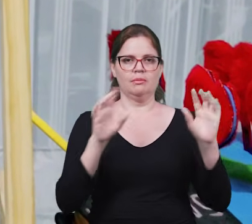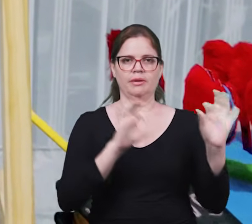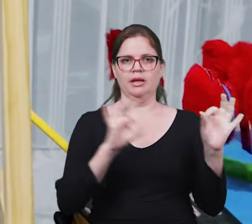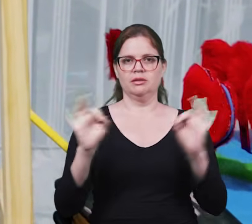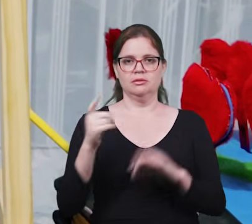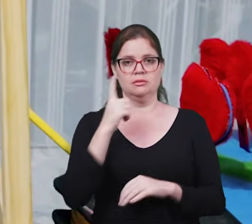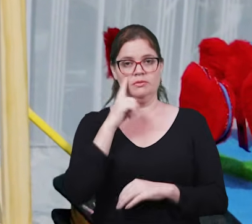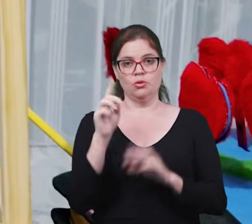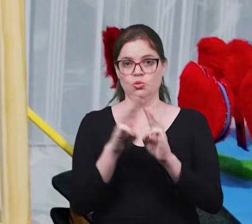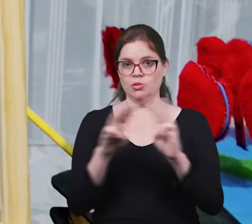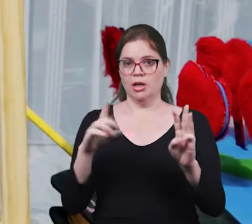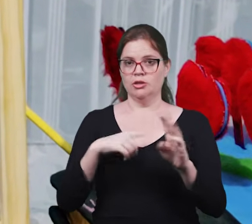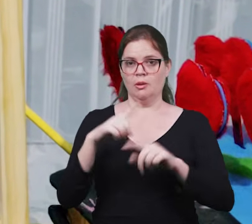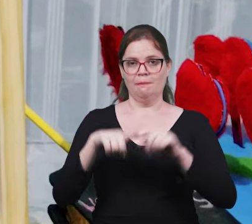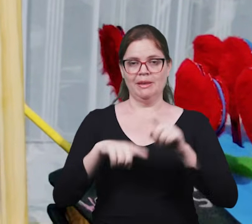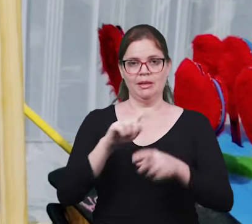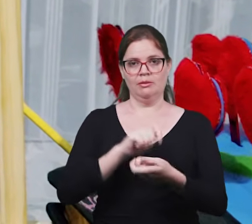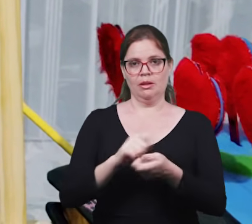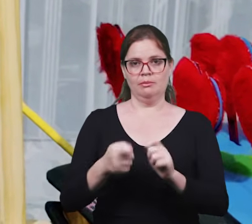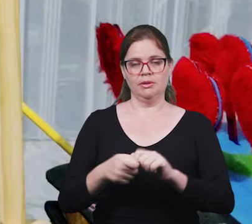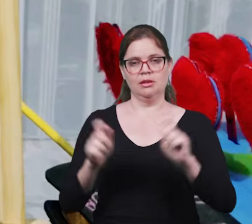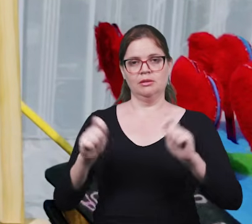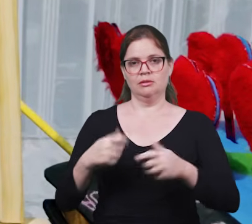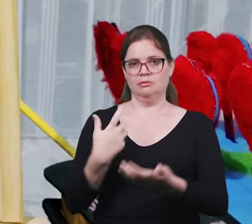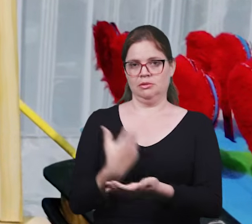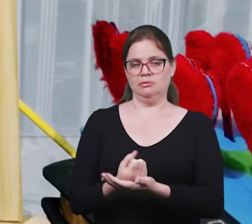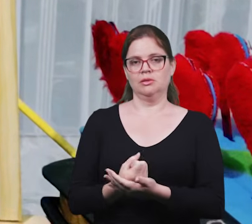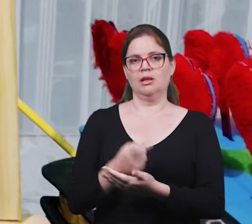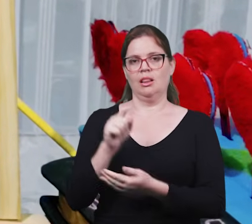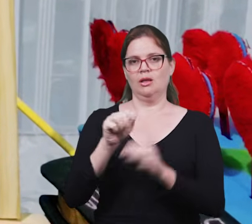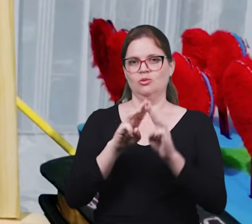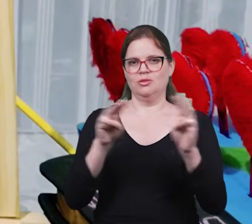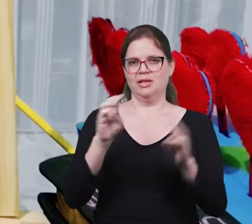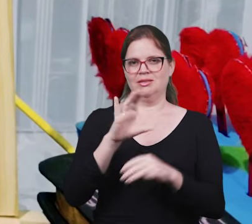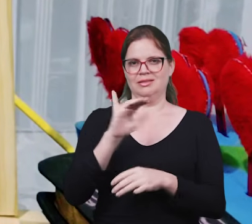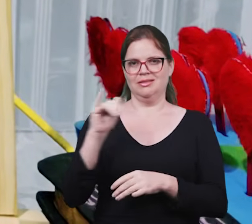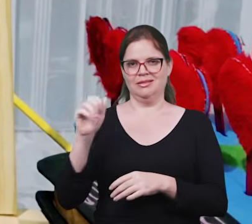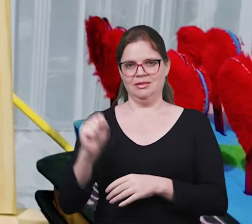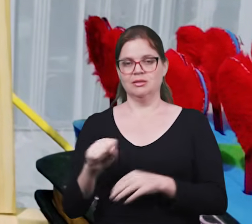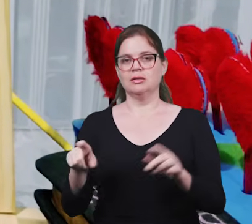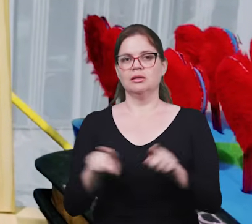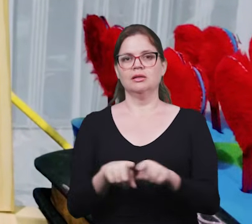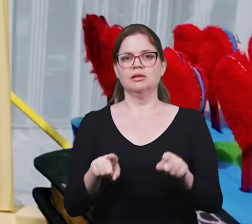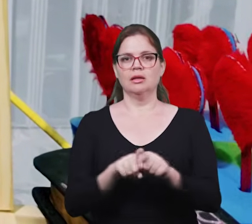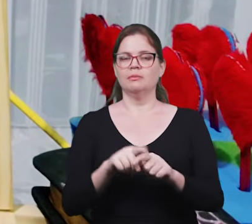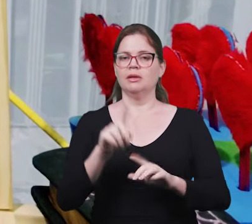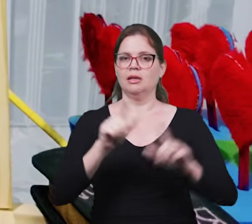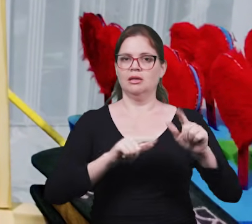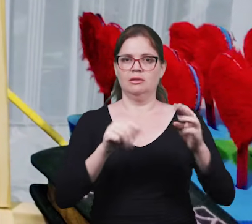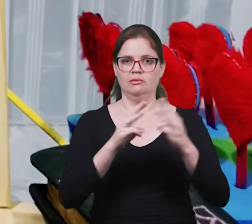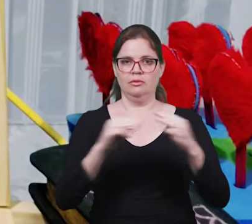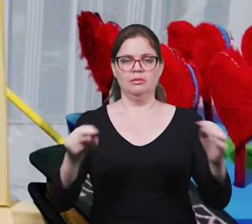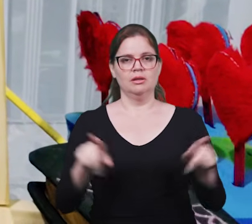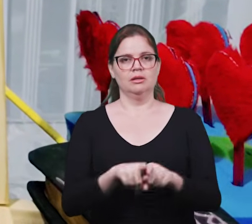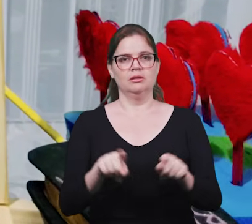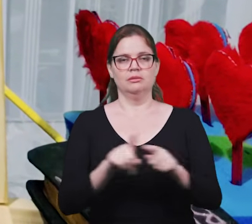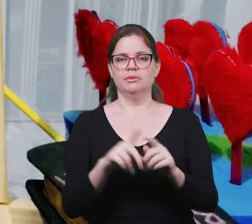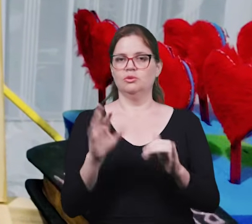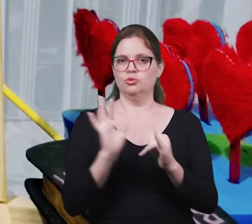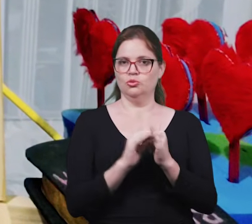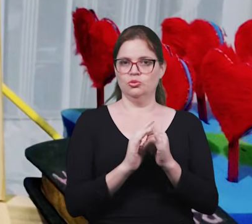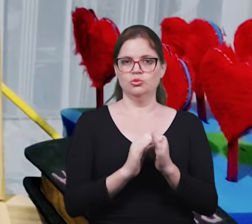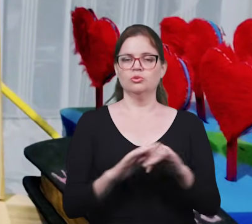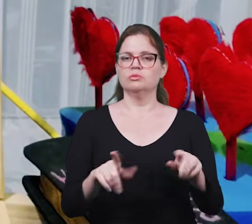Tanto os recursos no site, né, que fica lá no ICMCias, na parte de acessibilidade, como é transmitido pela TV Manaim e